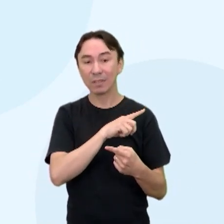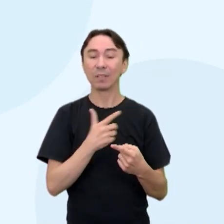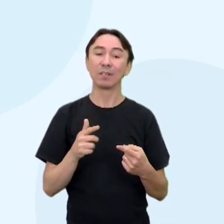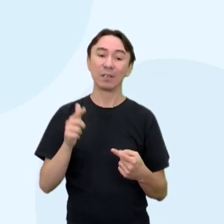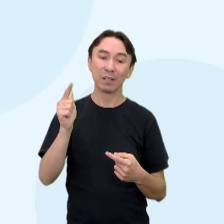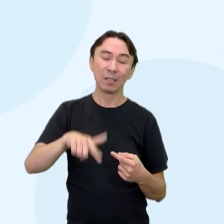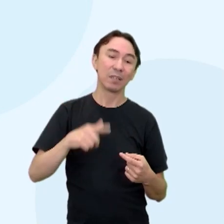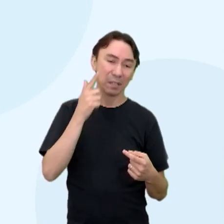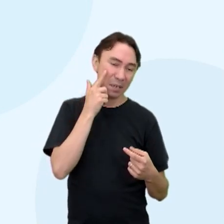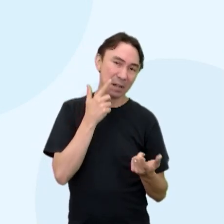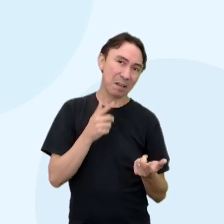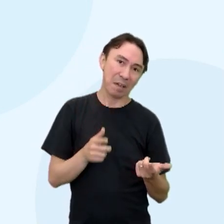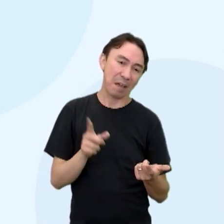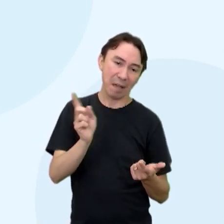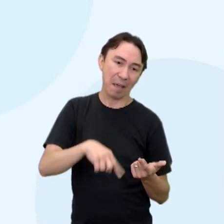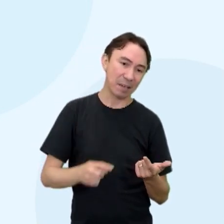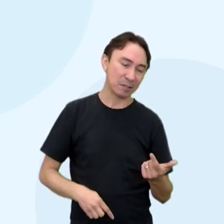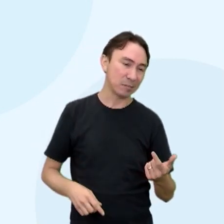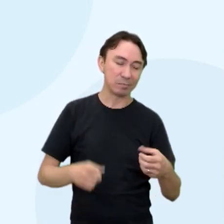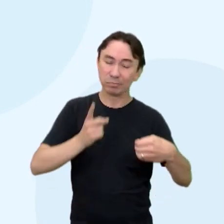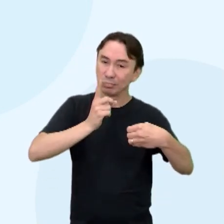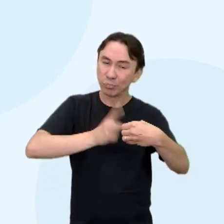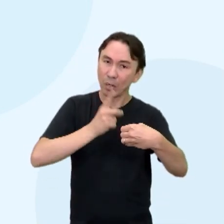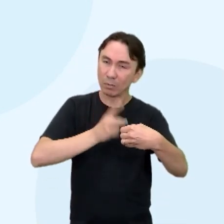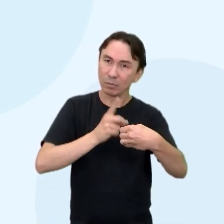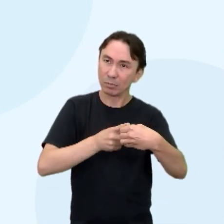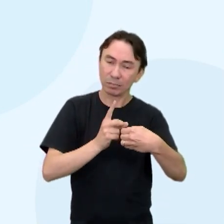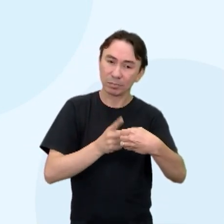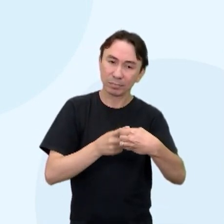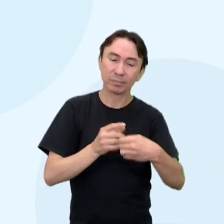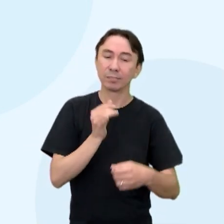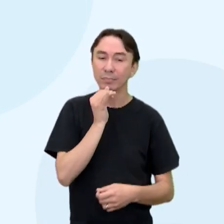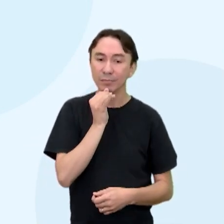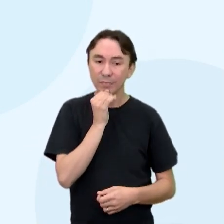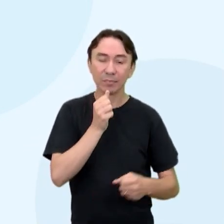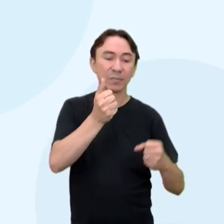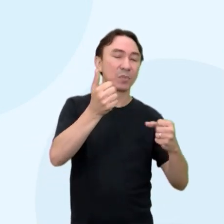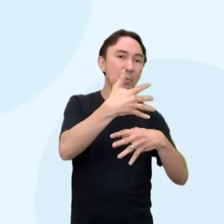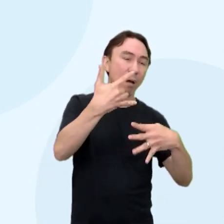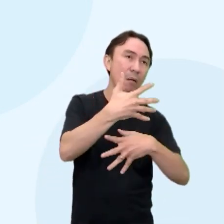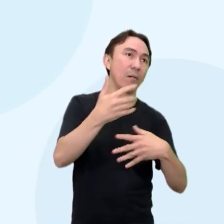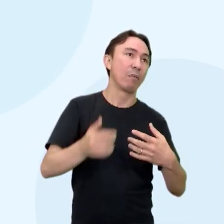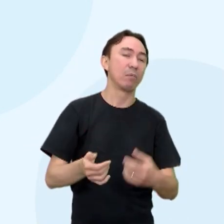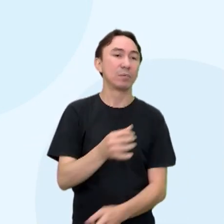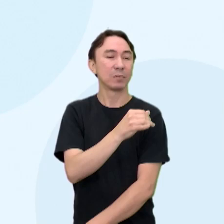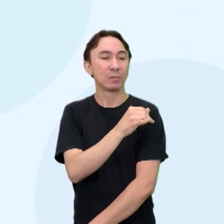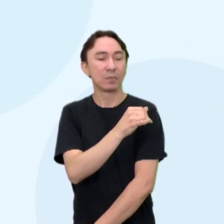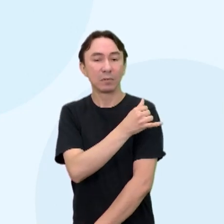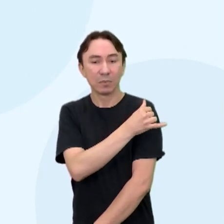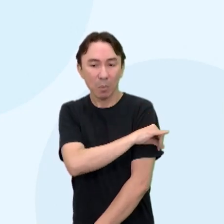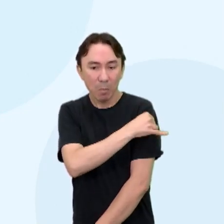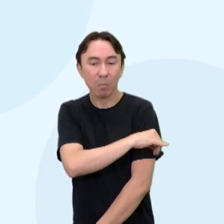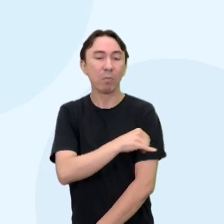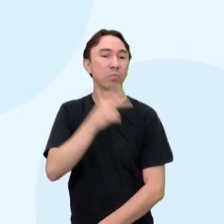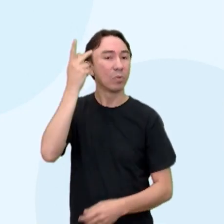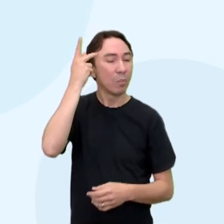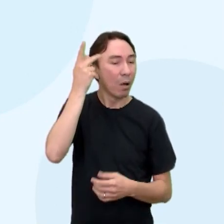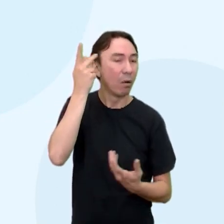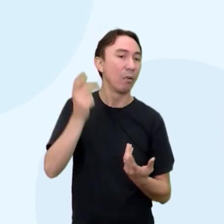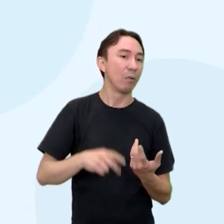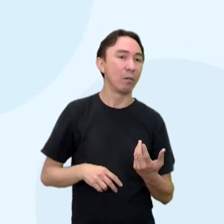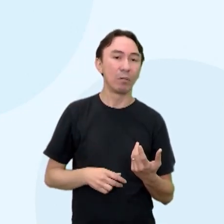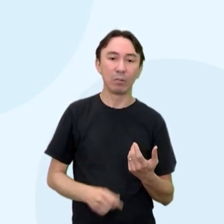metrópole regional, né. Nós temos metrópole nacional como São Paulo, Rio de Janeiro e Brasília, por exemplo, né, que são